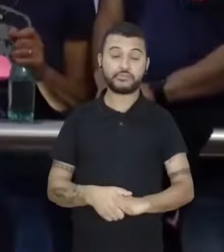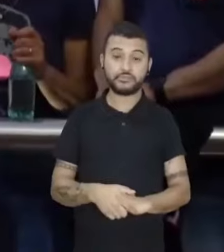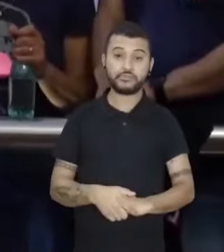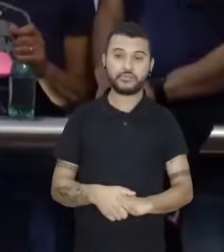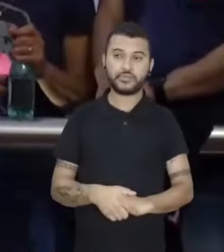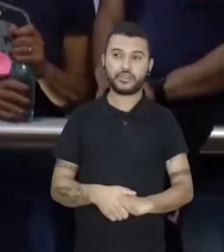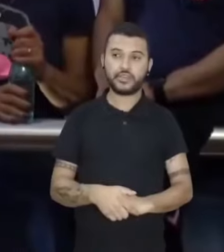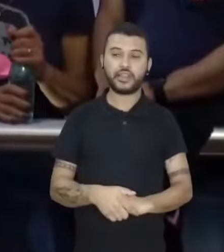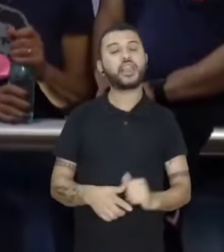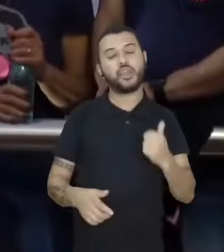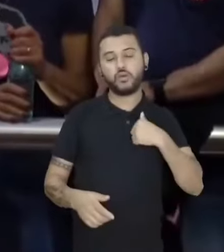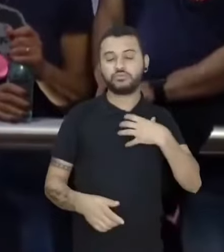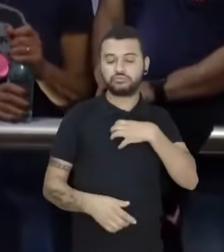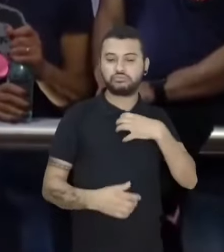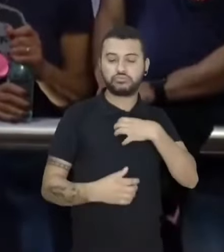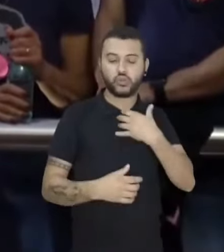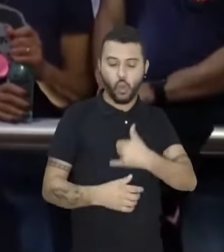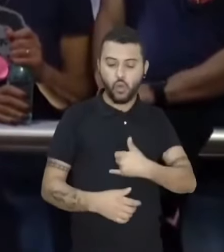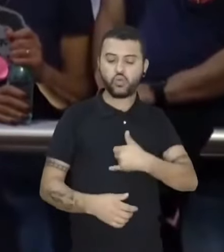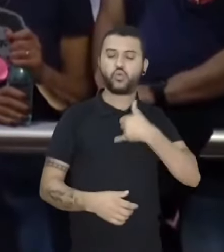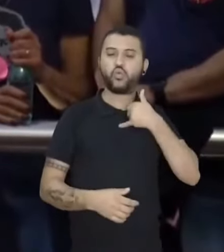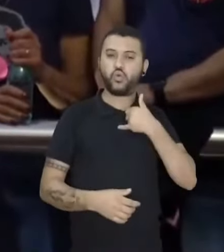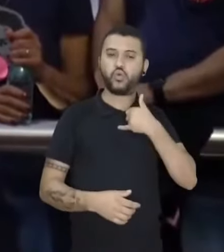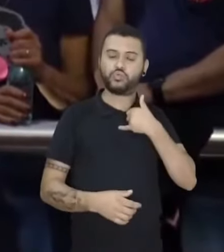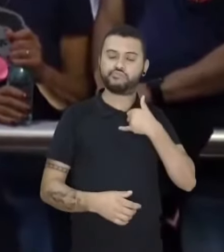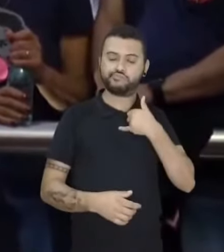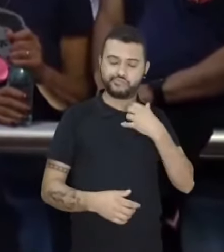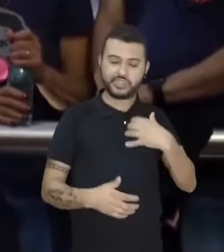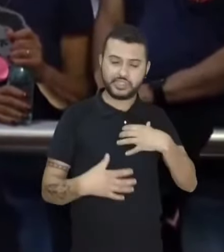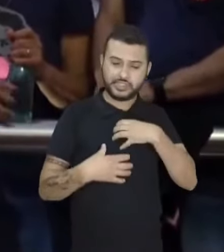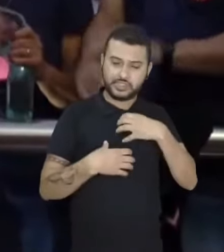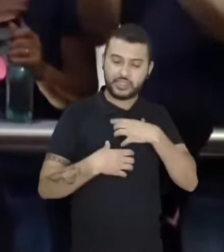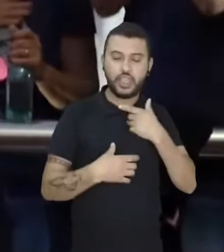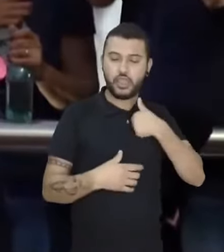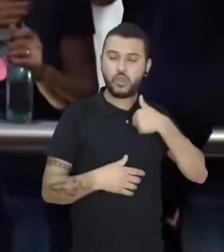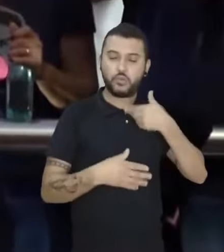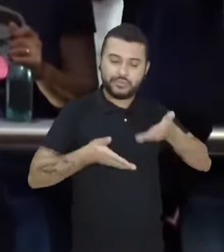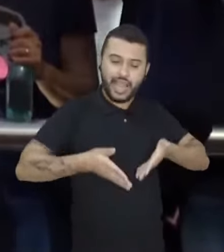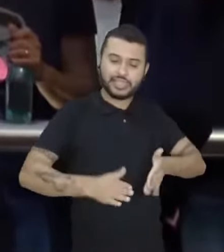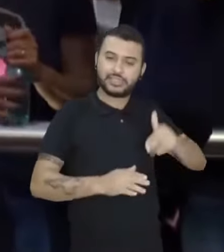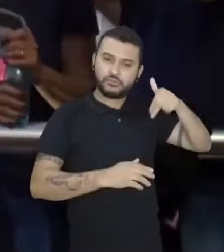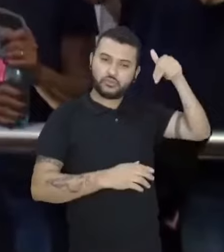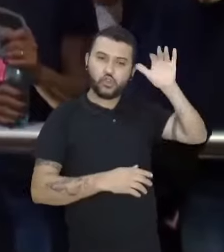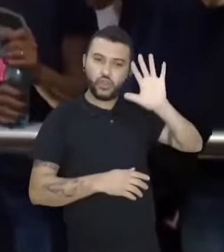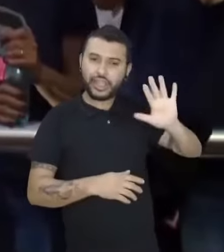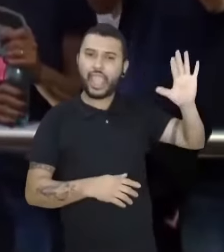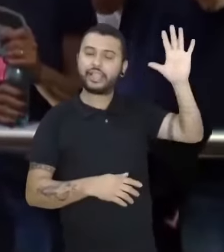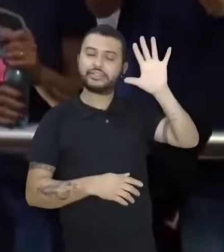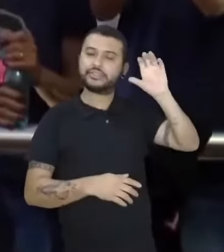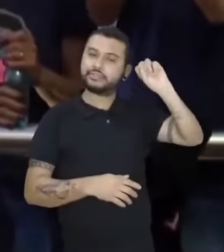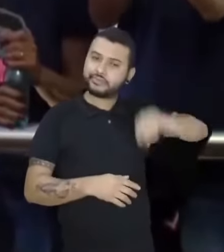E eu tenho orgulho, primeiro orgulho de ser nordestino.